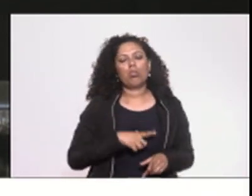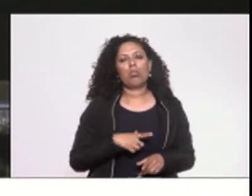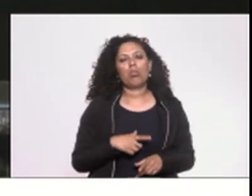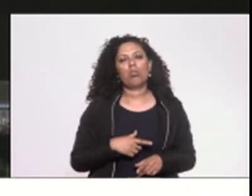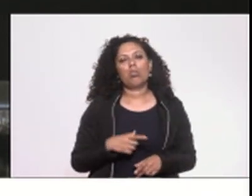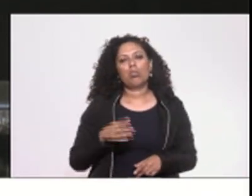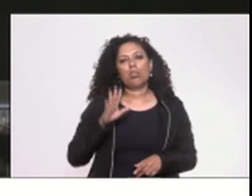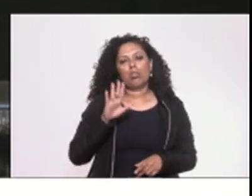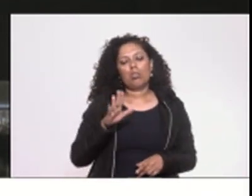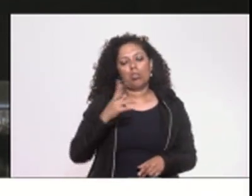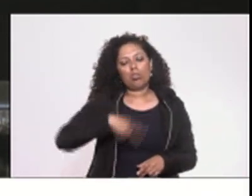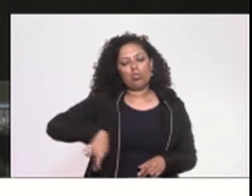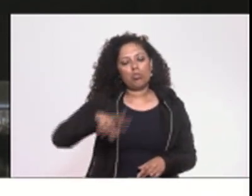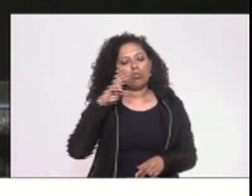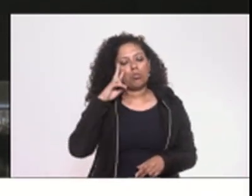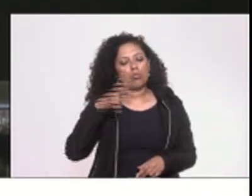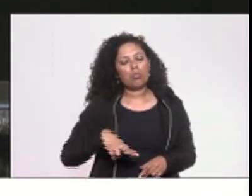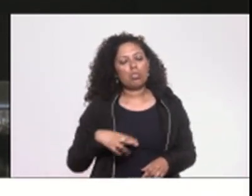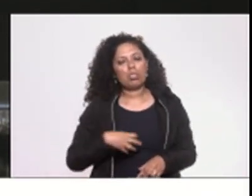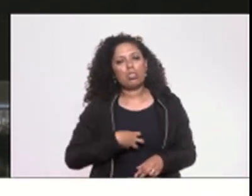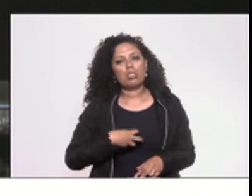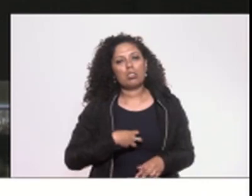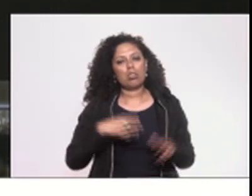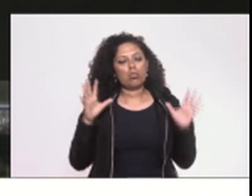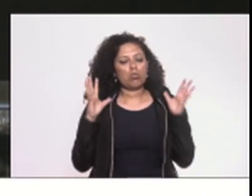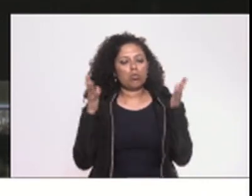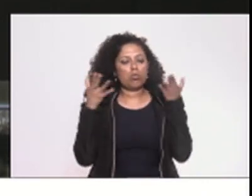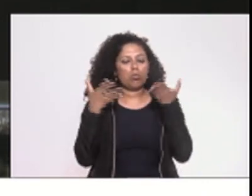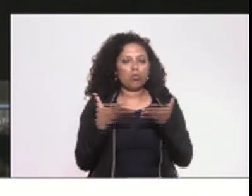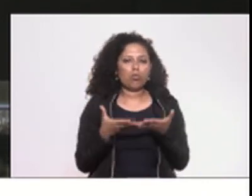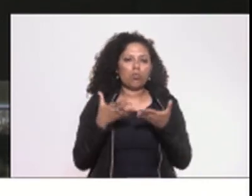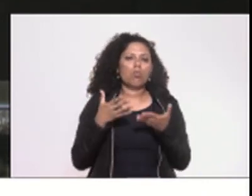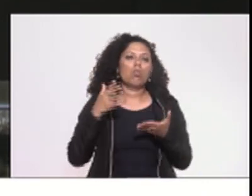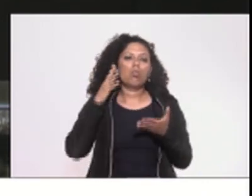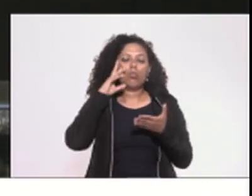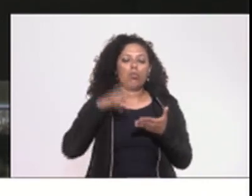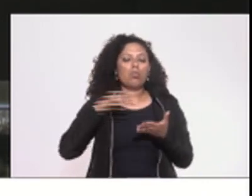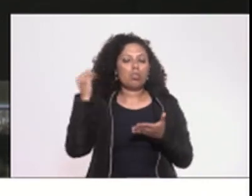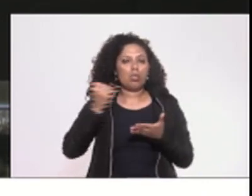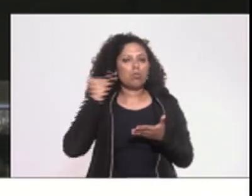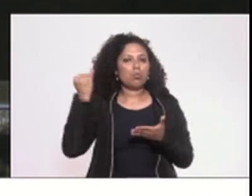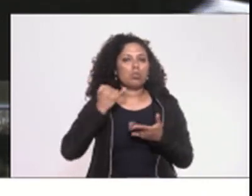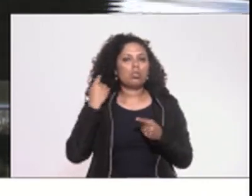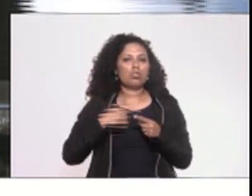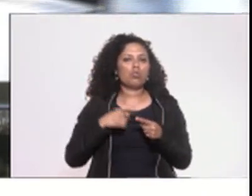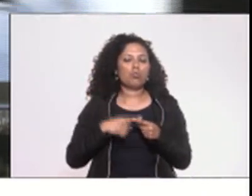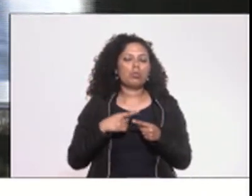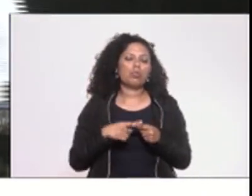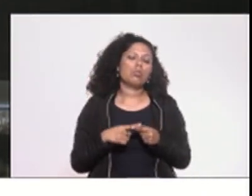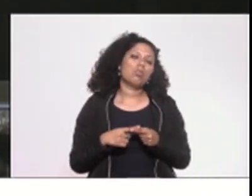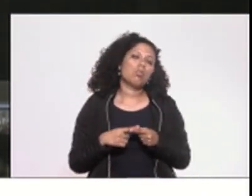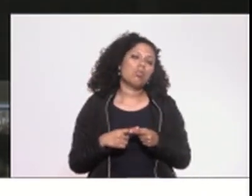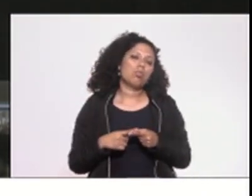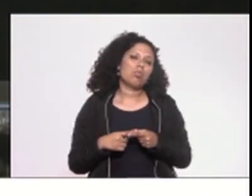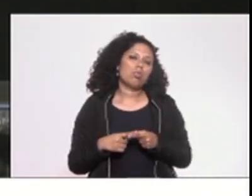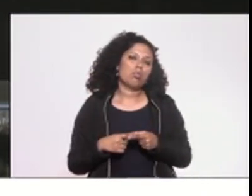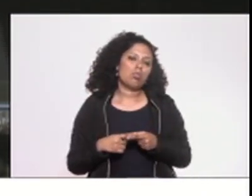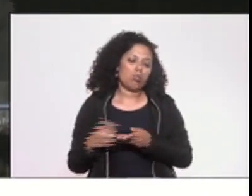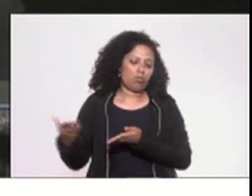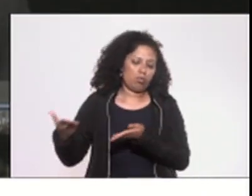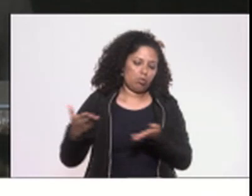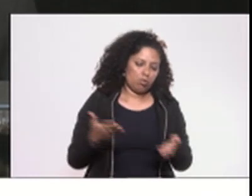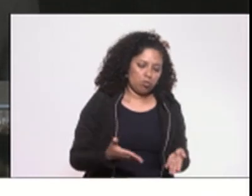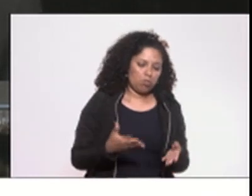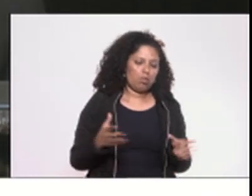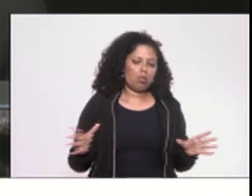que para a gente, no fórum, é de fundamental importância, porque é a maneira que a gente tem, quando traz vocês,